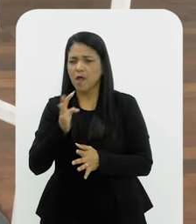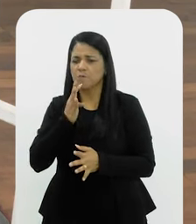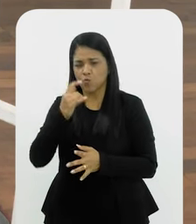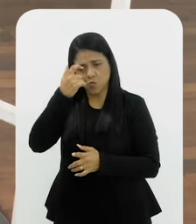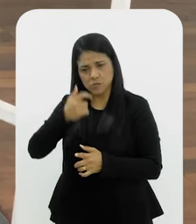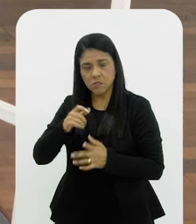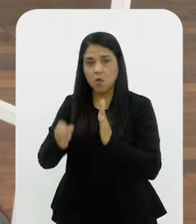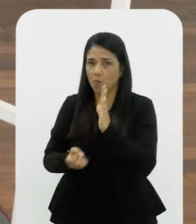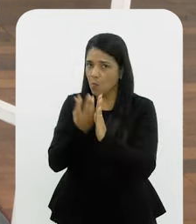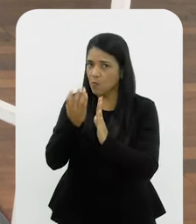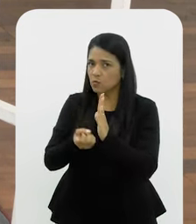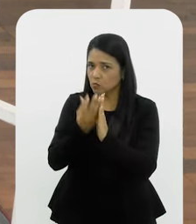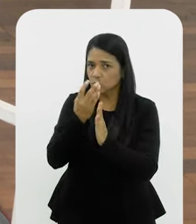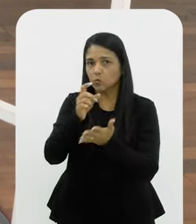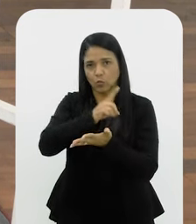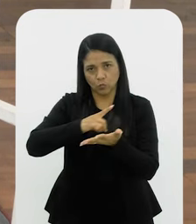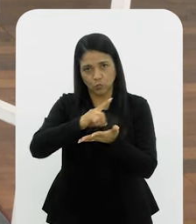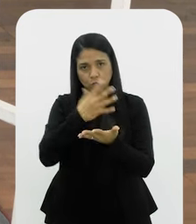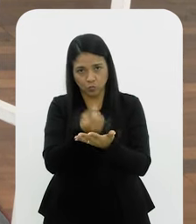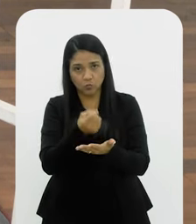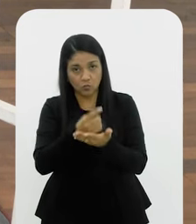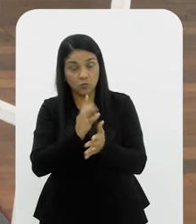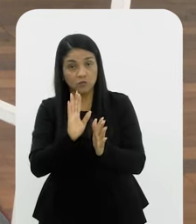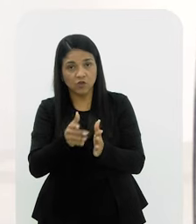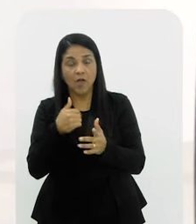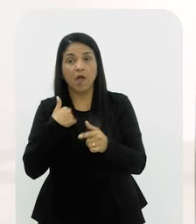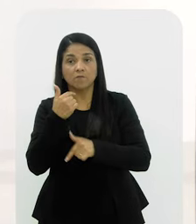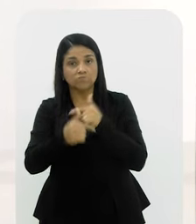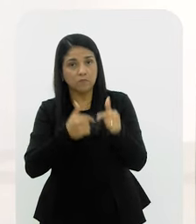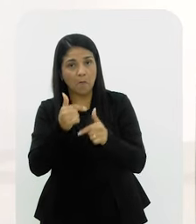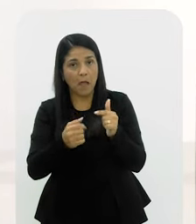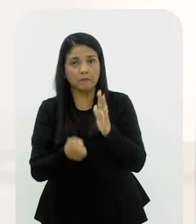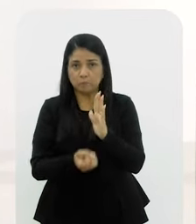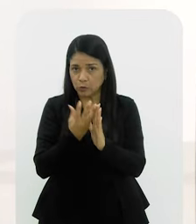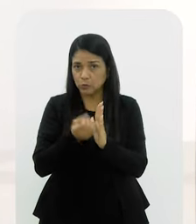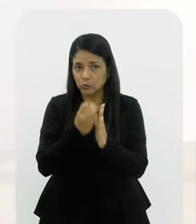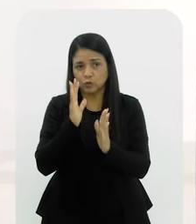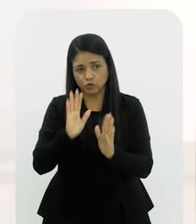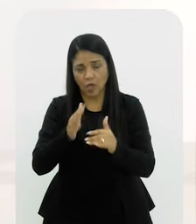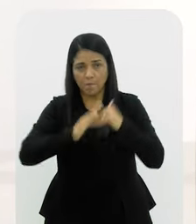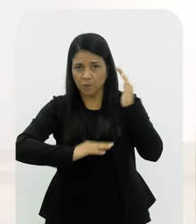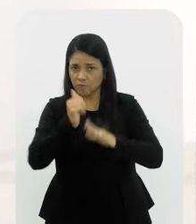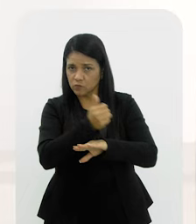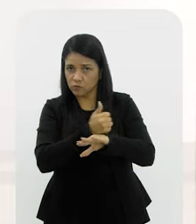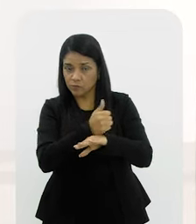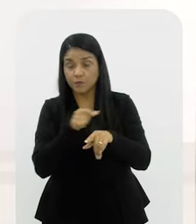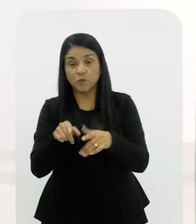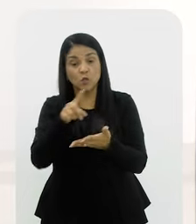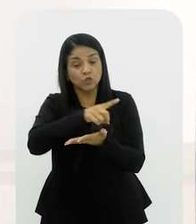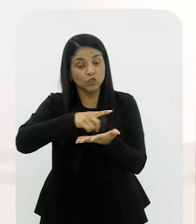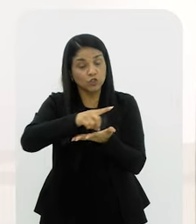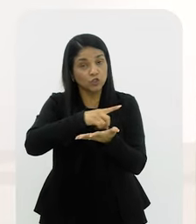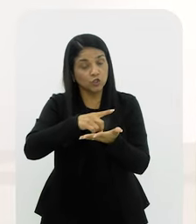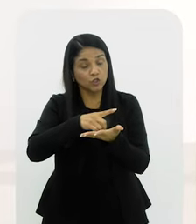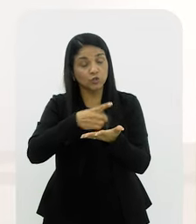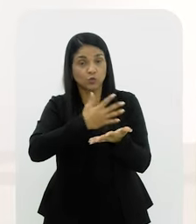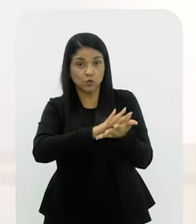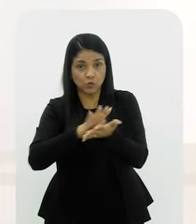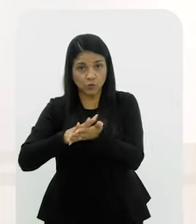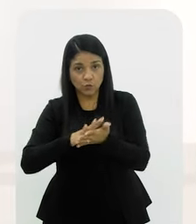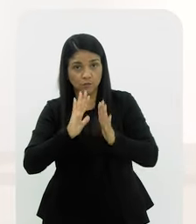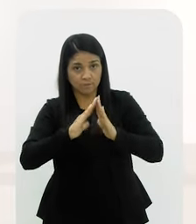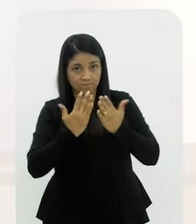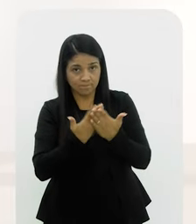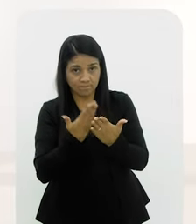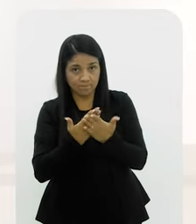Eu já era conhecido como produtor, estava começando a fazer já o trabalho de produtor, e o disco da escola de samba